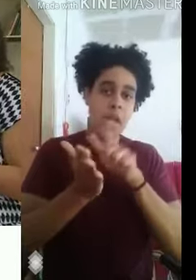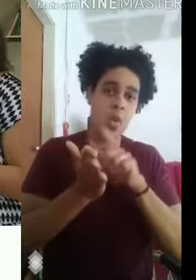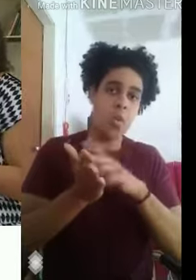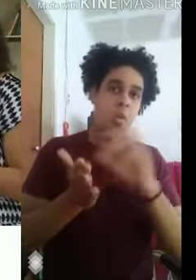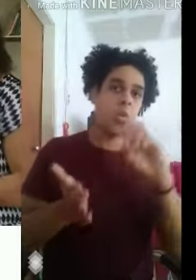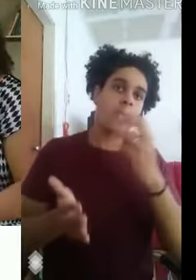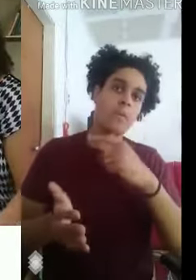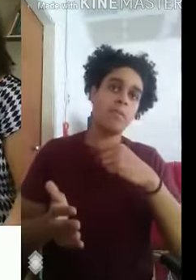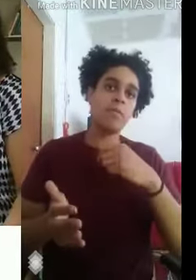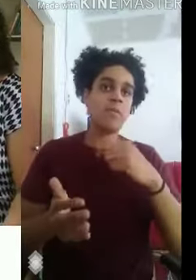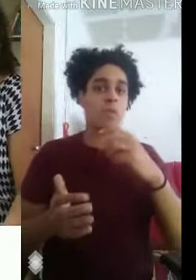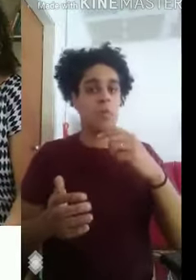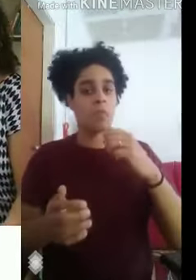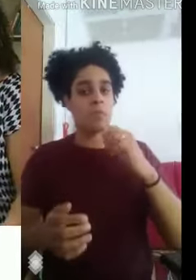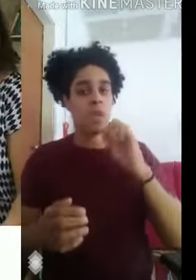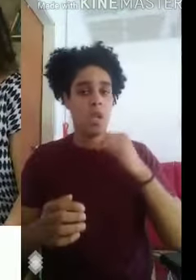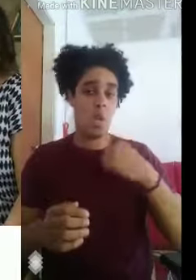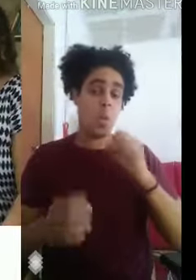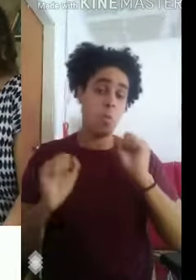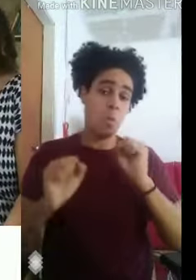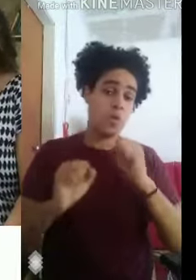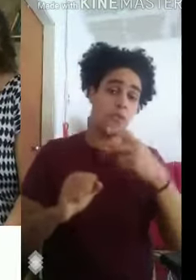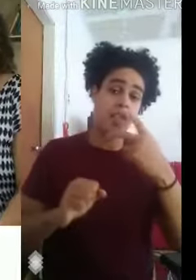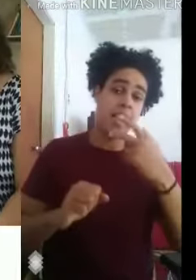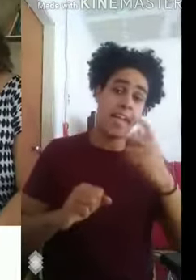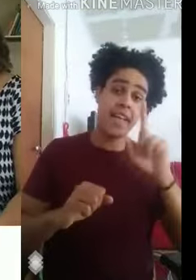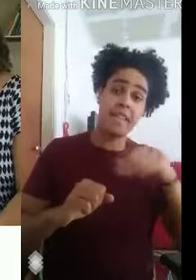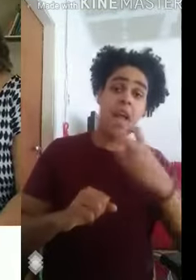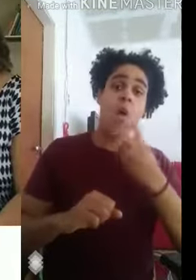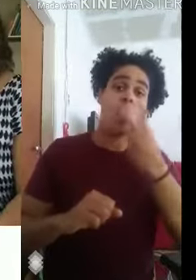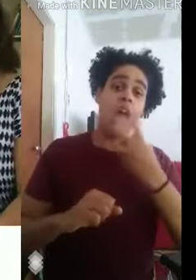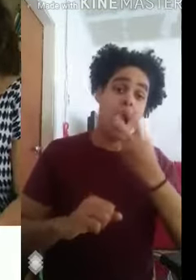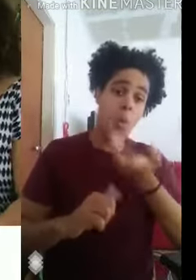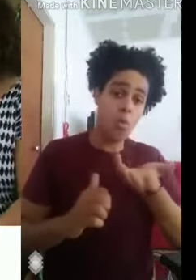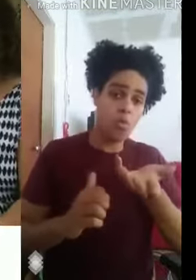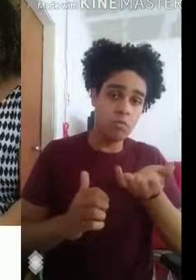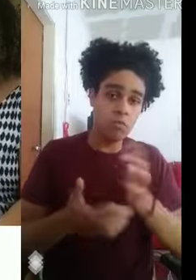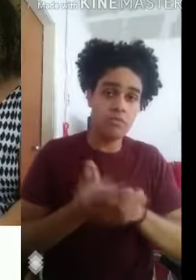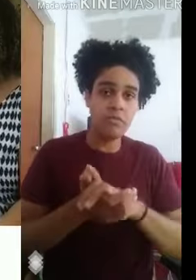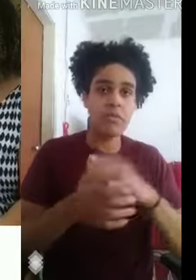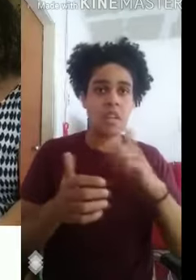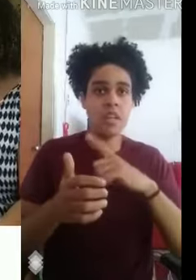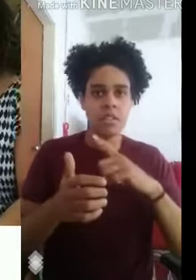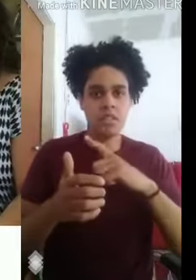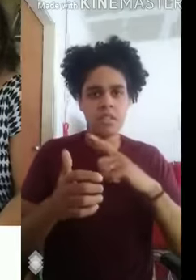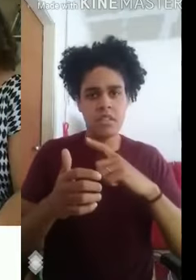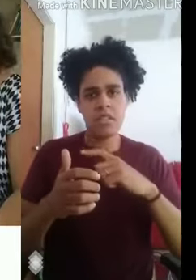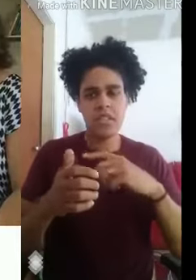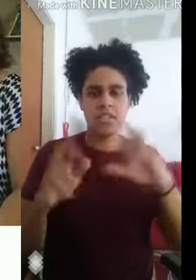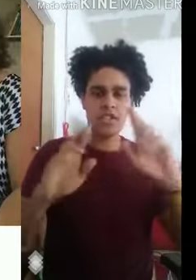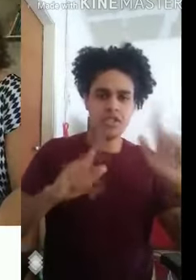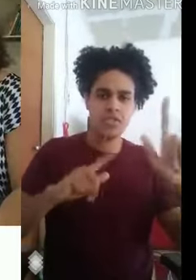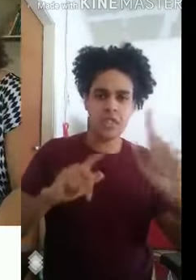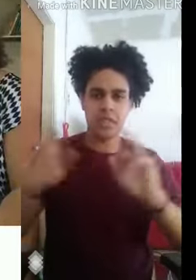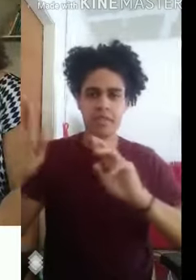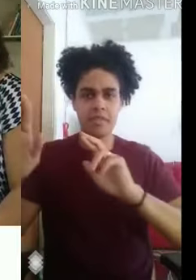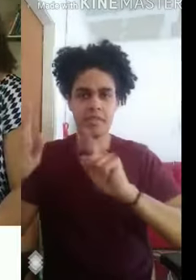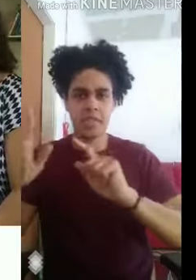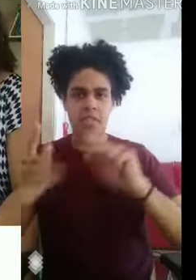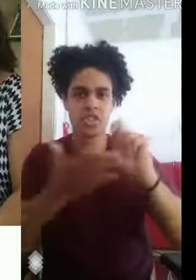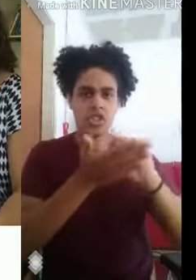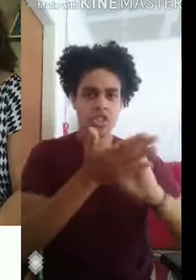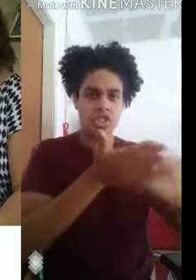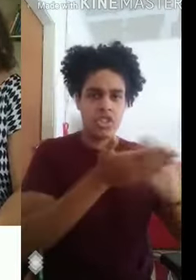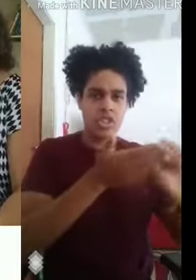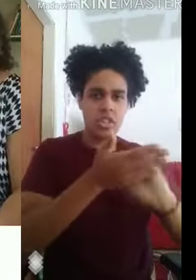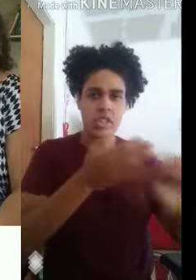eu tenho a linguagem oral. Existem diferenças consideráveis entre a linguagem escrita e a linguagem oral.